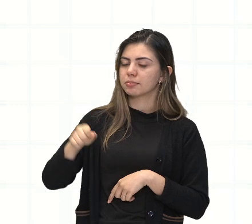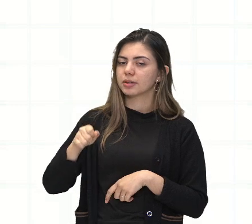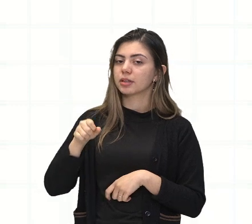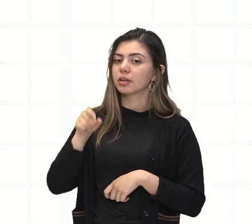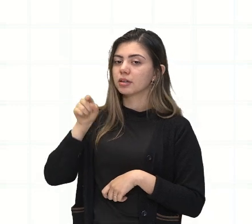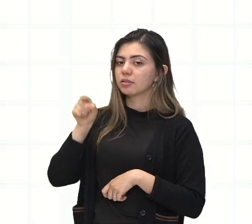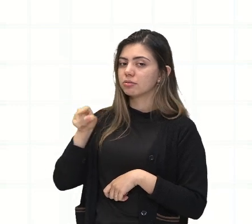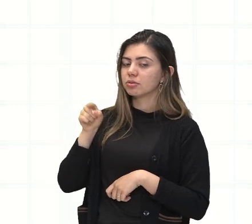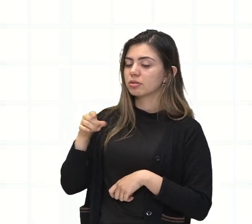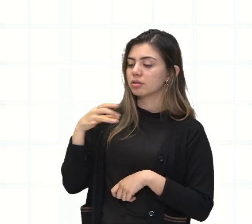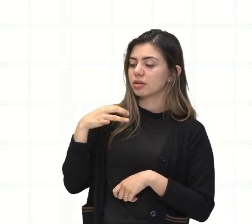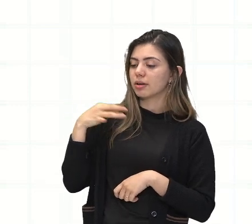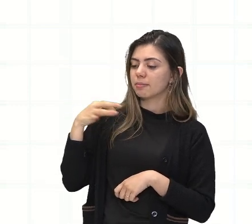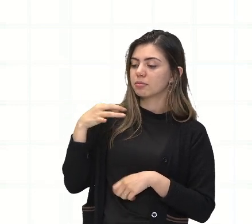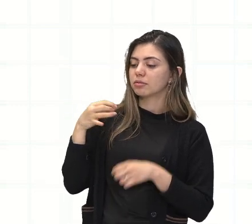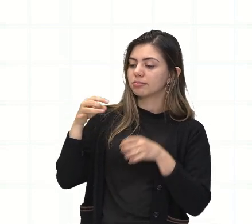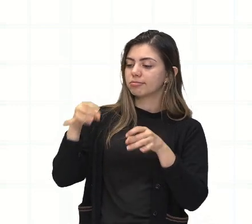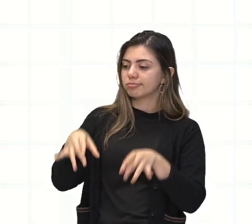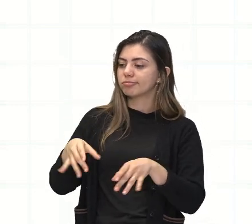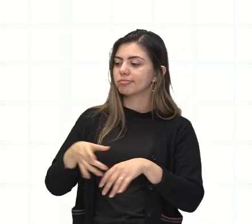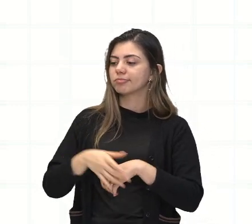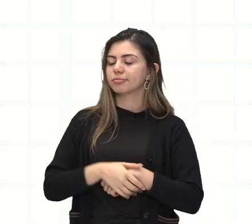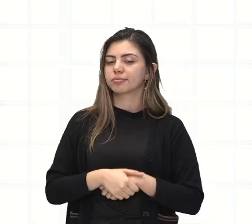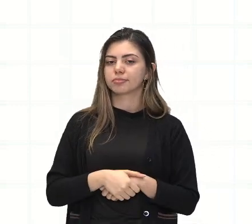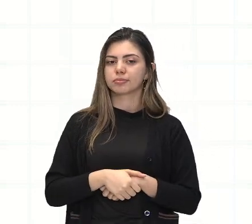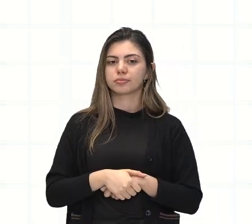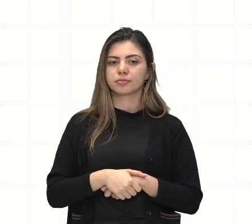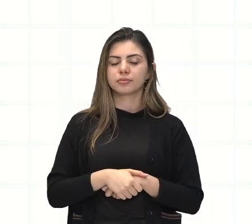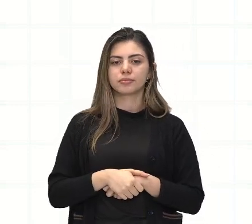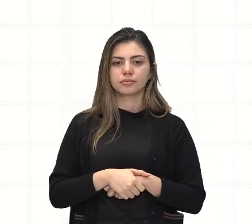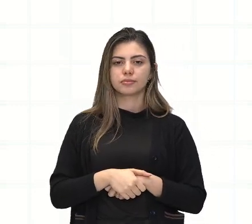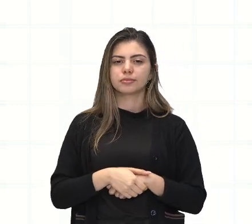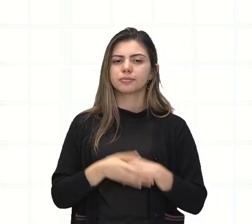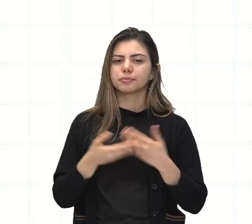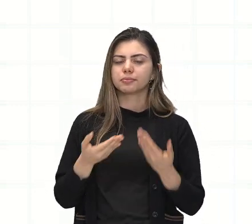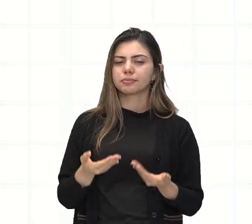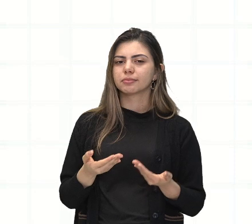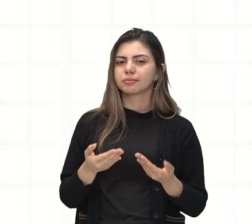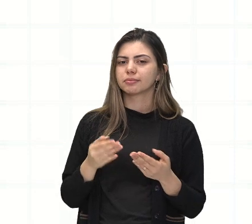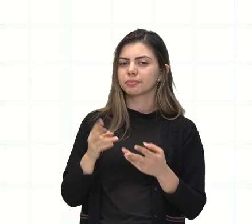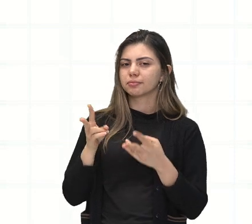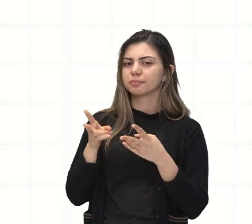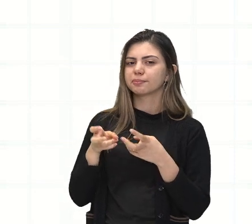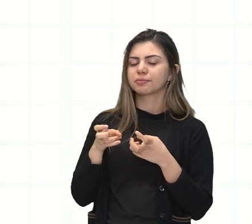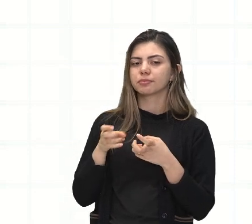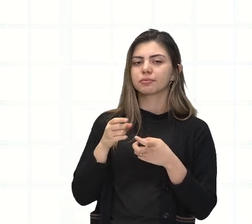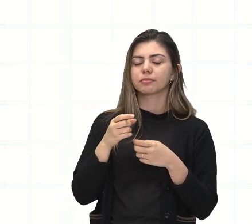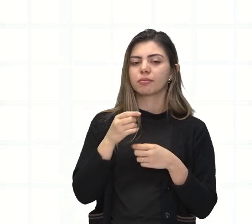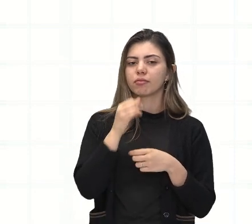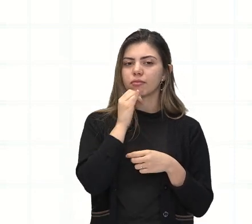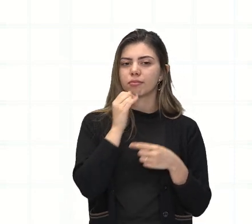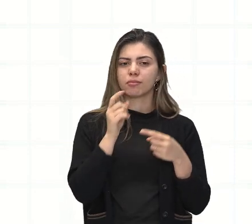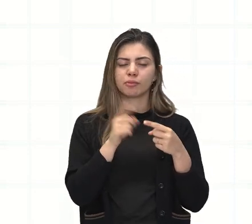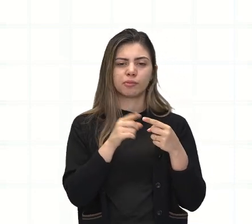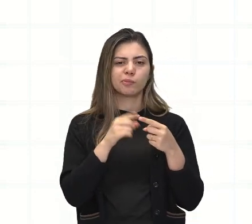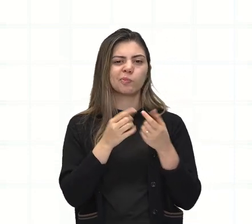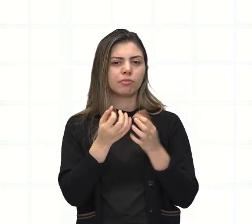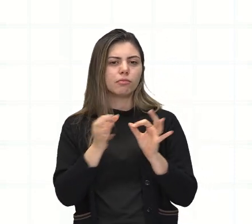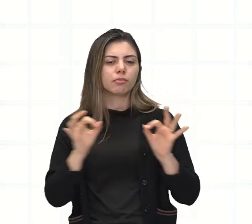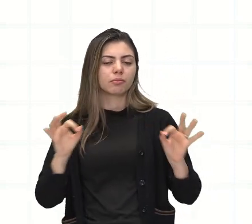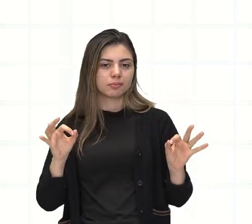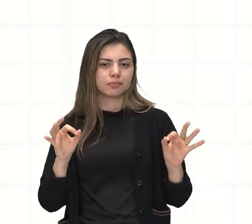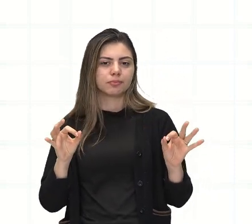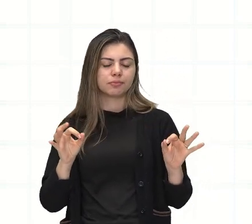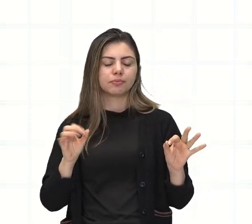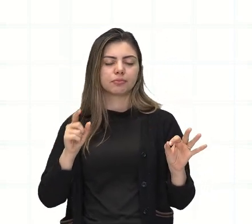Você deixou a blusa jogada no chão. Dessa forma como está aqui no primeiro exemplo, turma, é